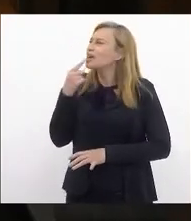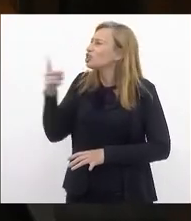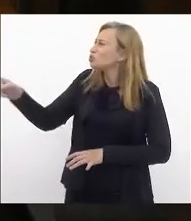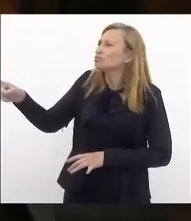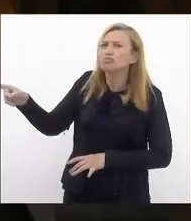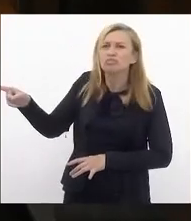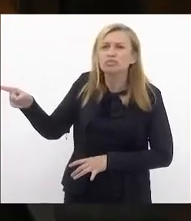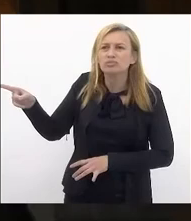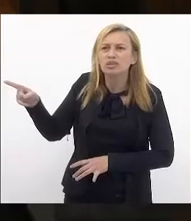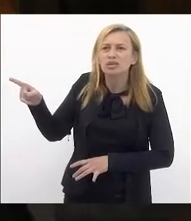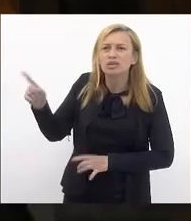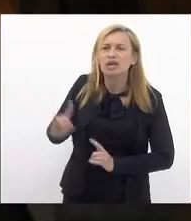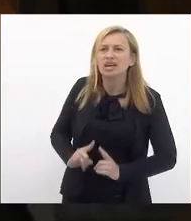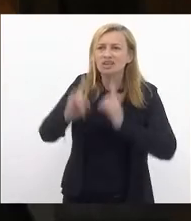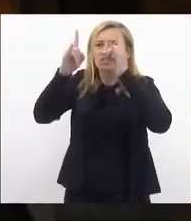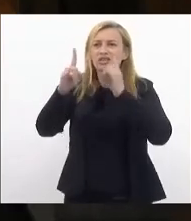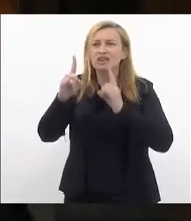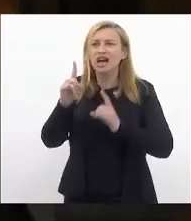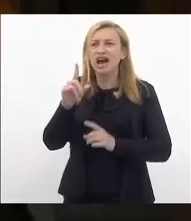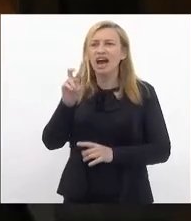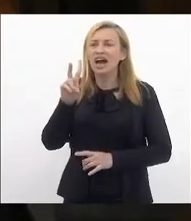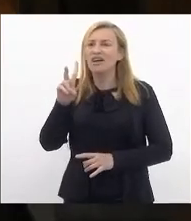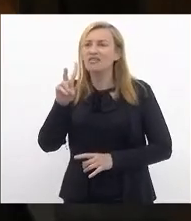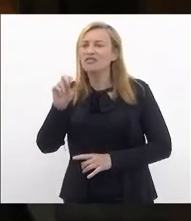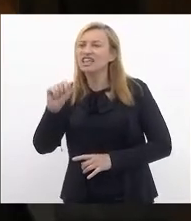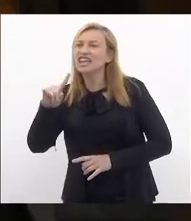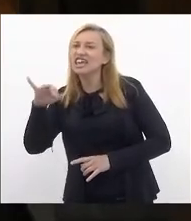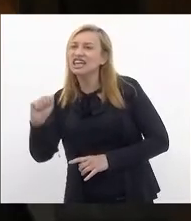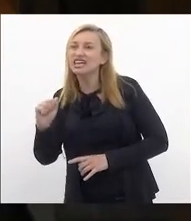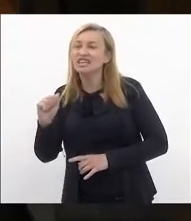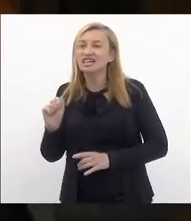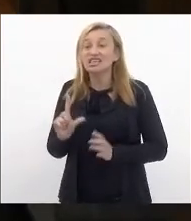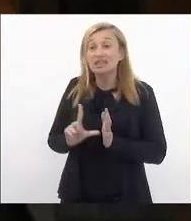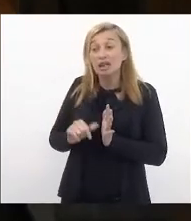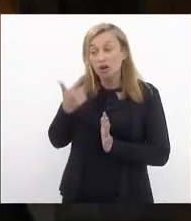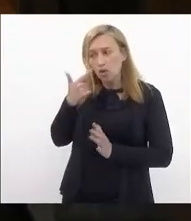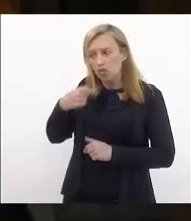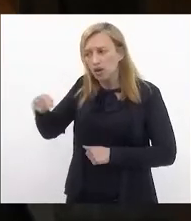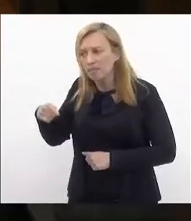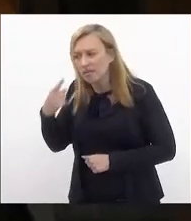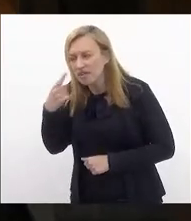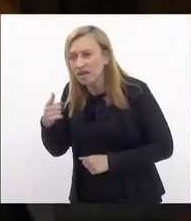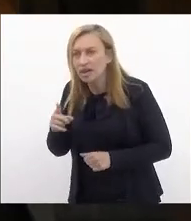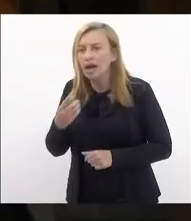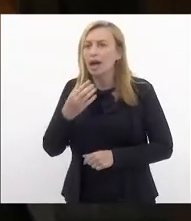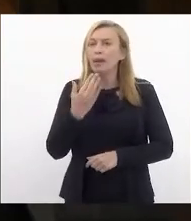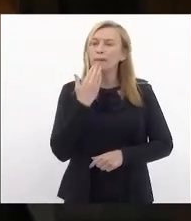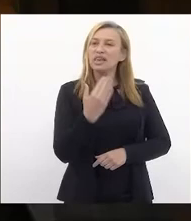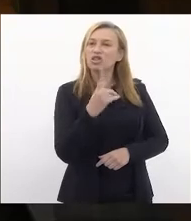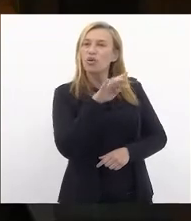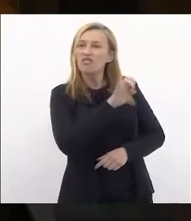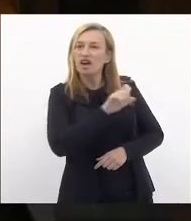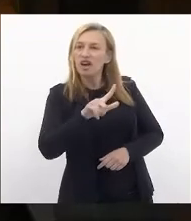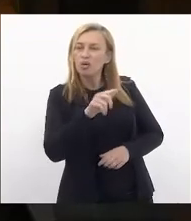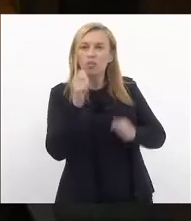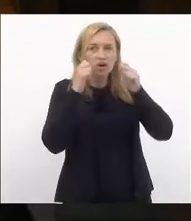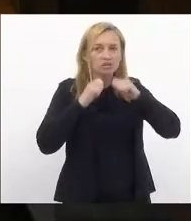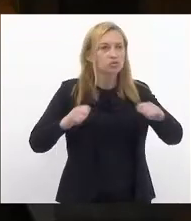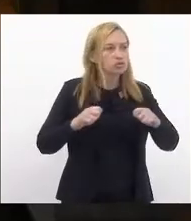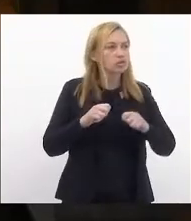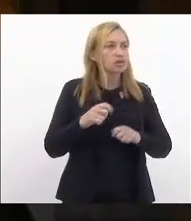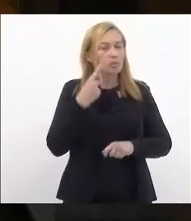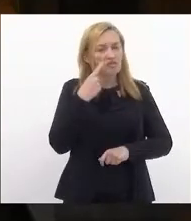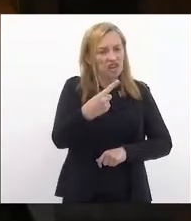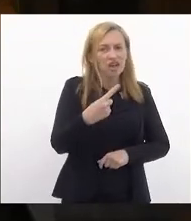no edifício Avenida Central e parti para averiguar pedi o Rafael meu assessor de plenário que está aqui para